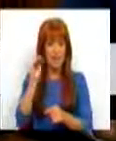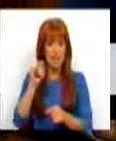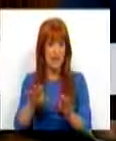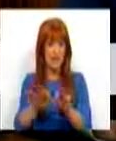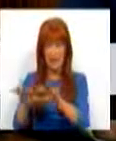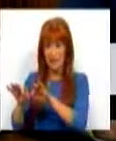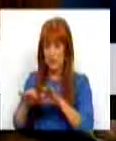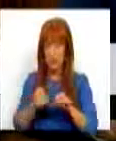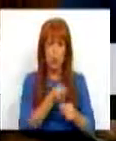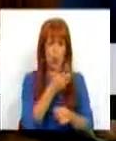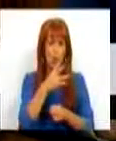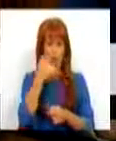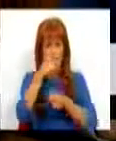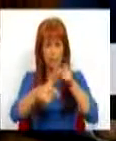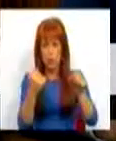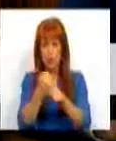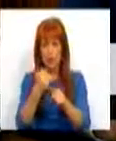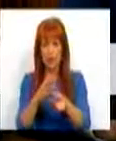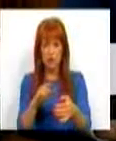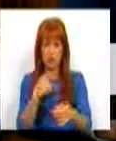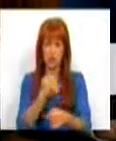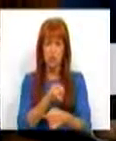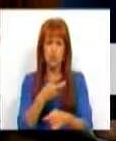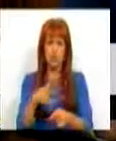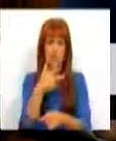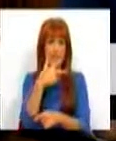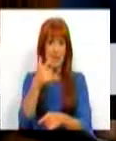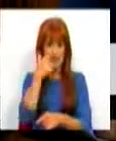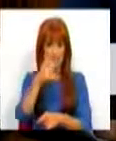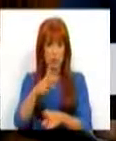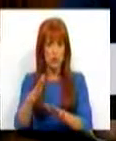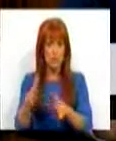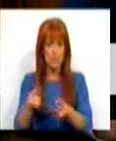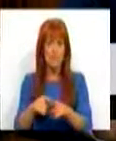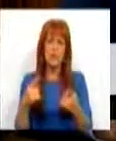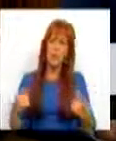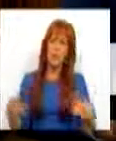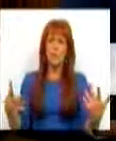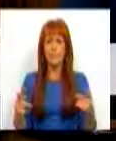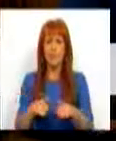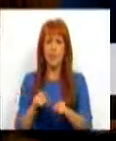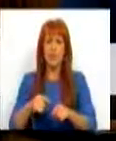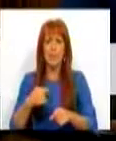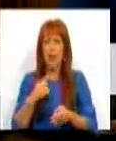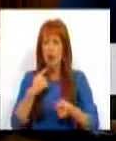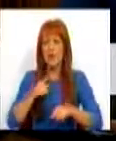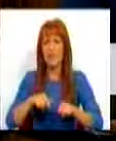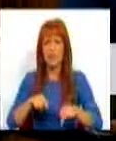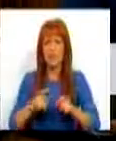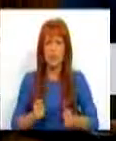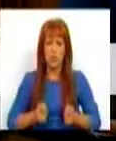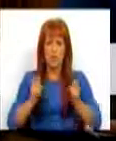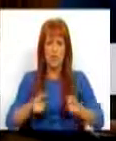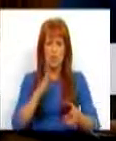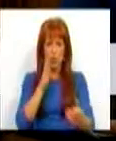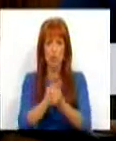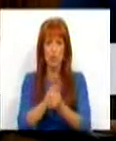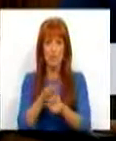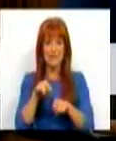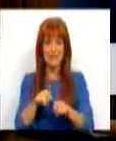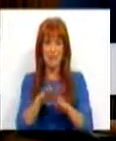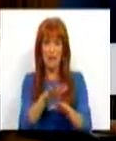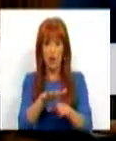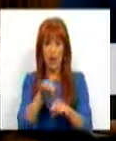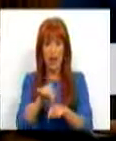uma potencial oferta vinculativa. Este é um processo muito importante para a Oitante, porque o Banco de Investimento é detido a 100% Oitante e é